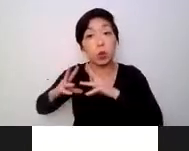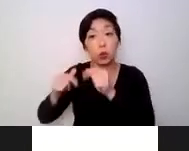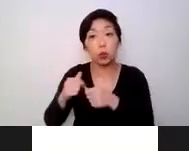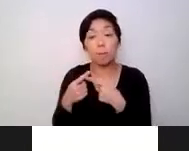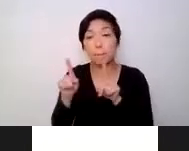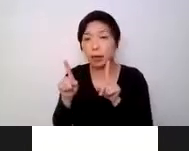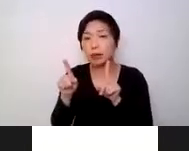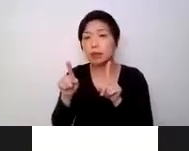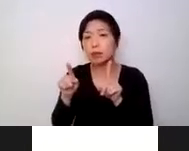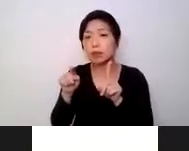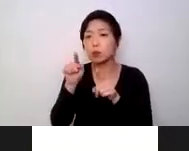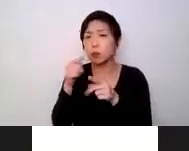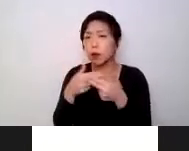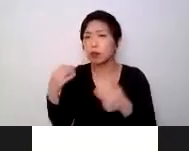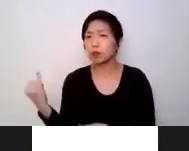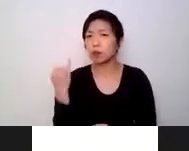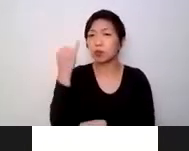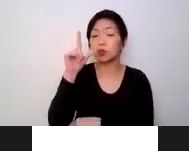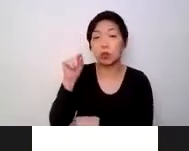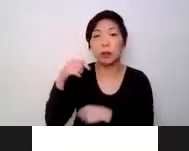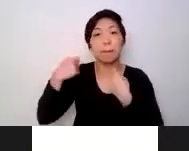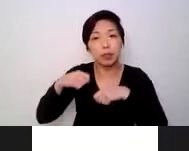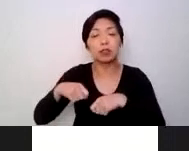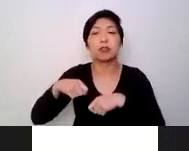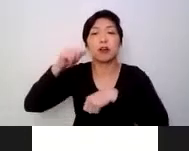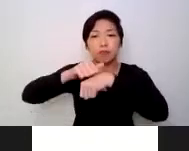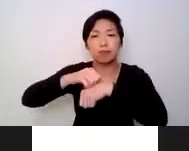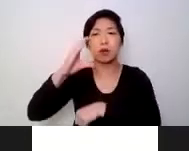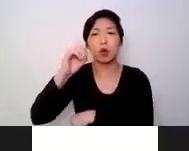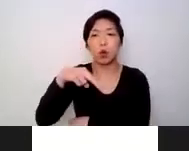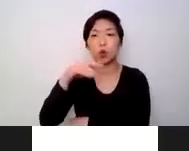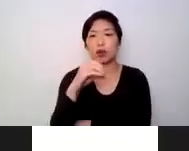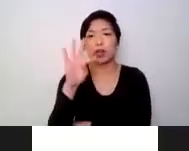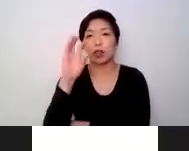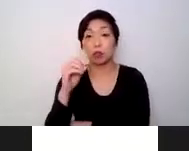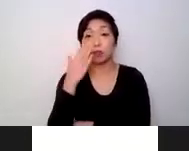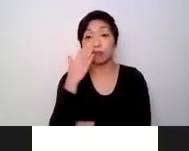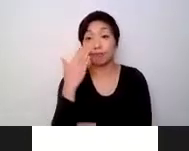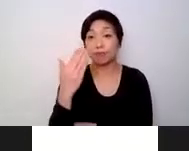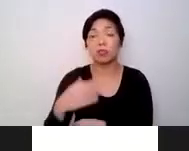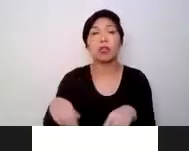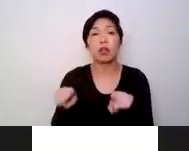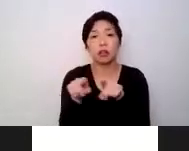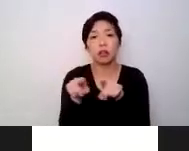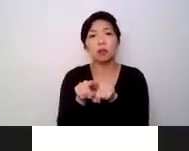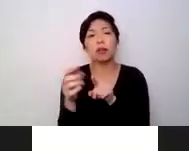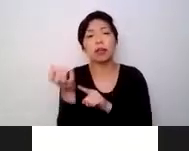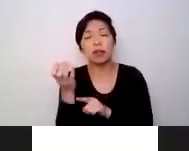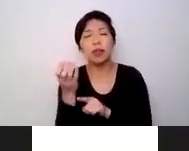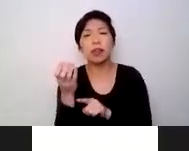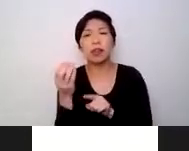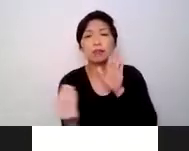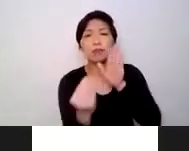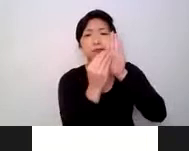muito importante para ela que teria que ser em concreto aparente a obra e ela queria também fazer incrustações de ferramentas